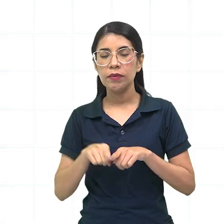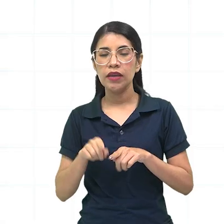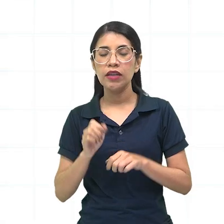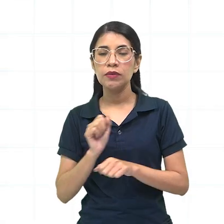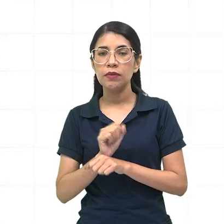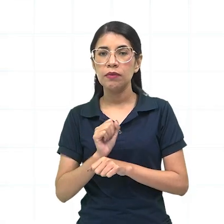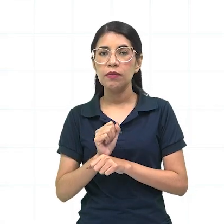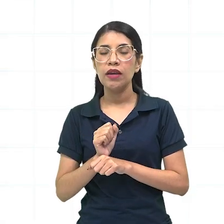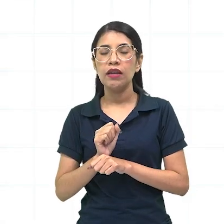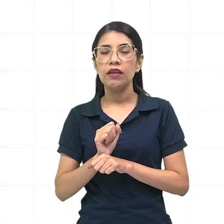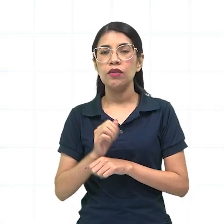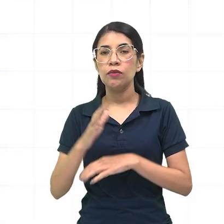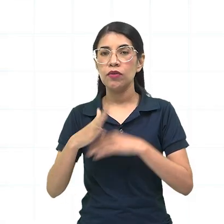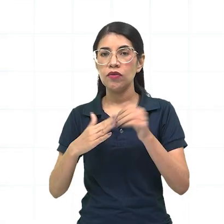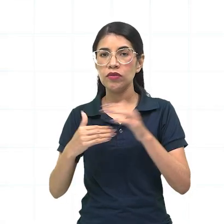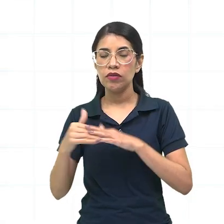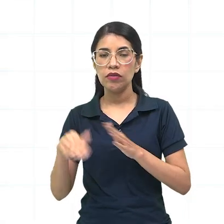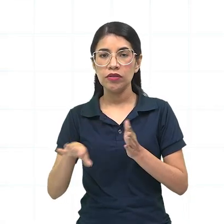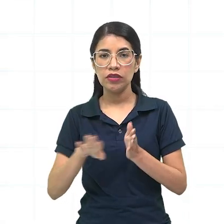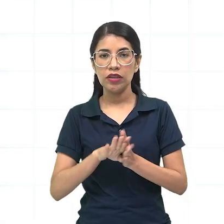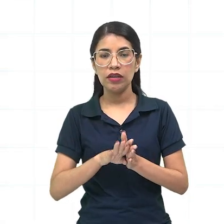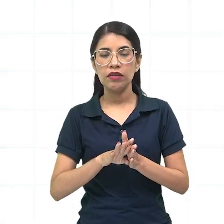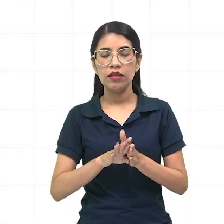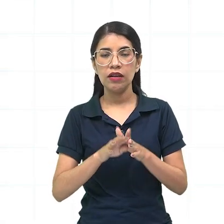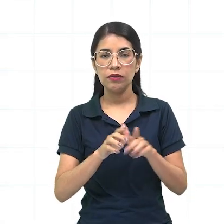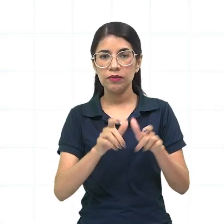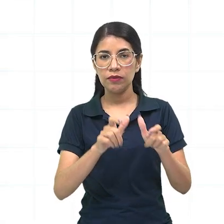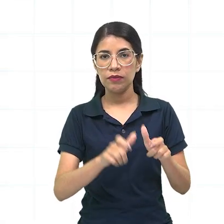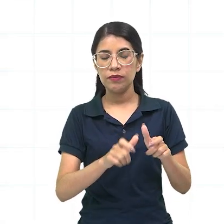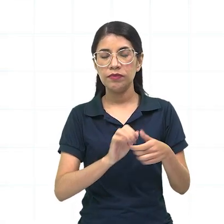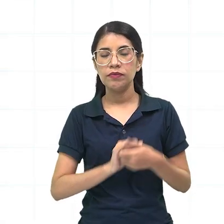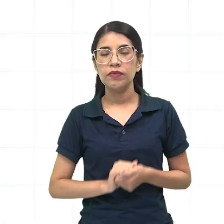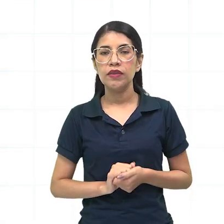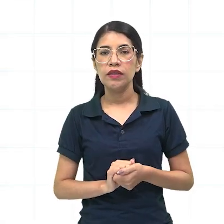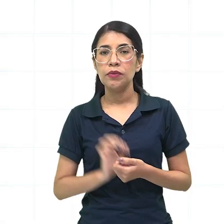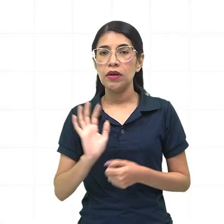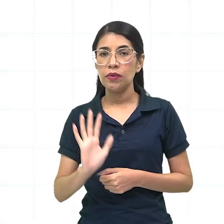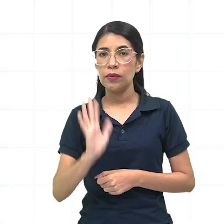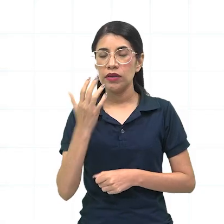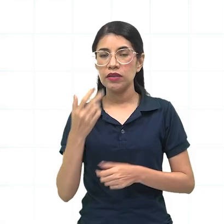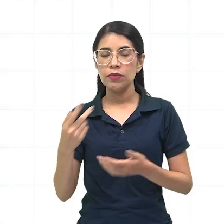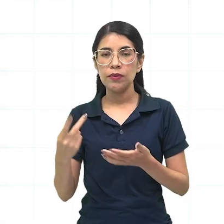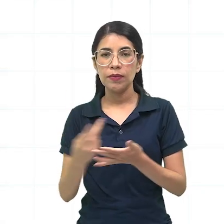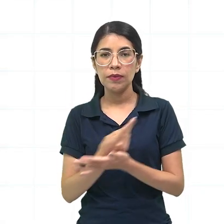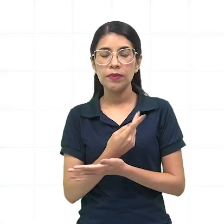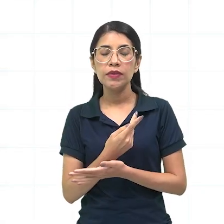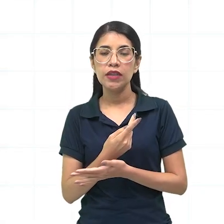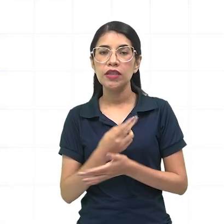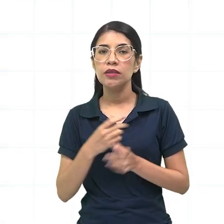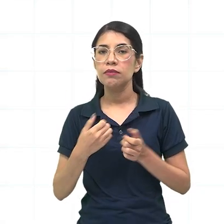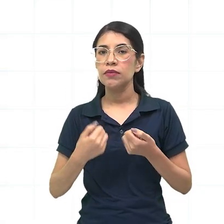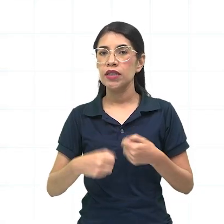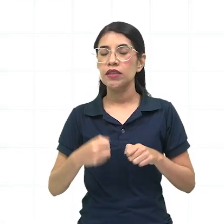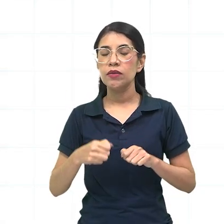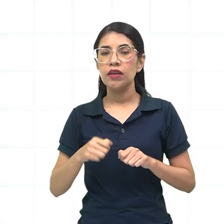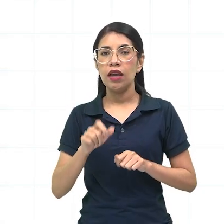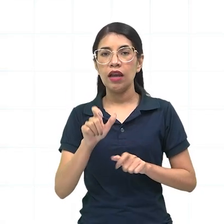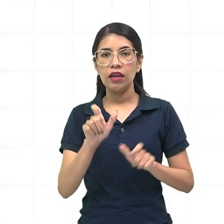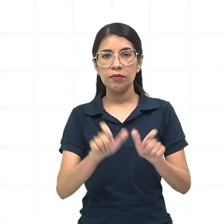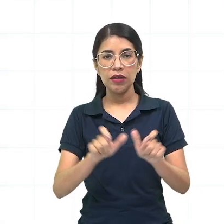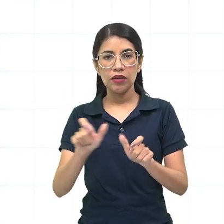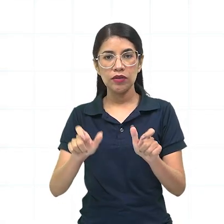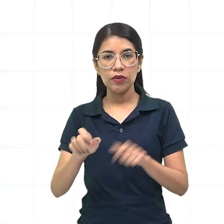assistência profissional possa ser fornecida. Então, no momento que acontece um acidente, é necessário que as pessoas que